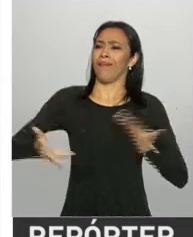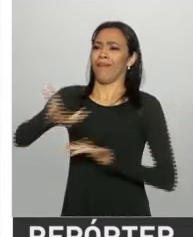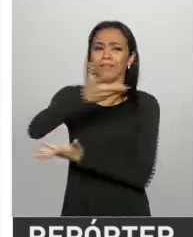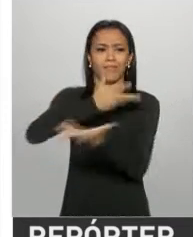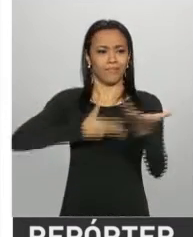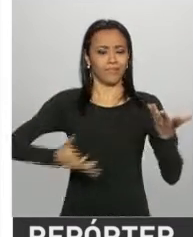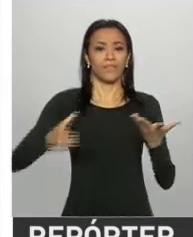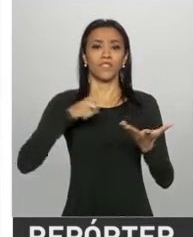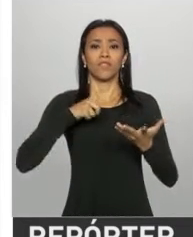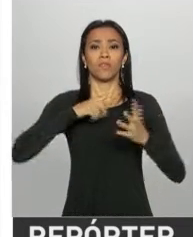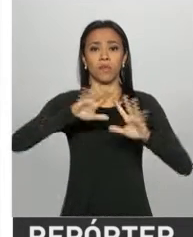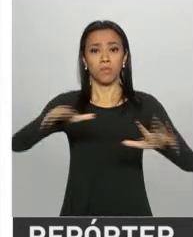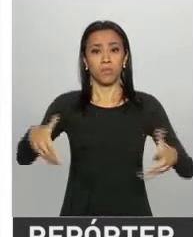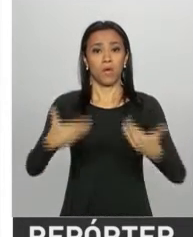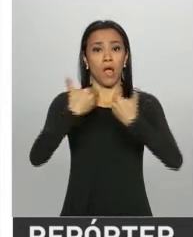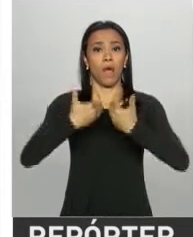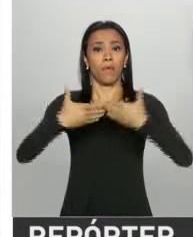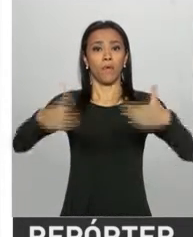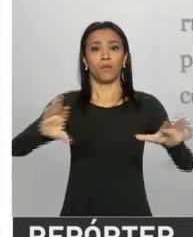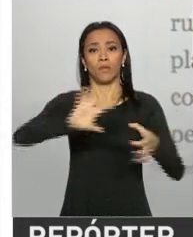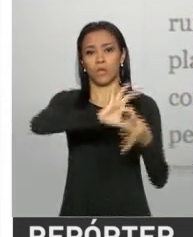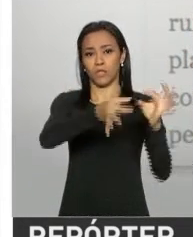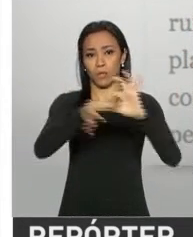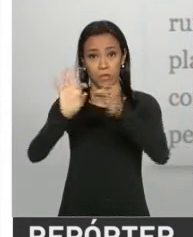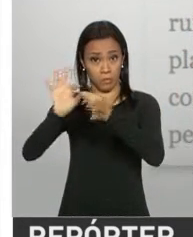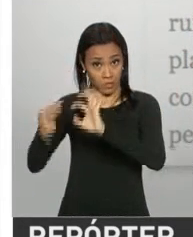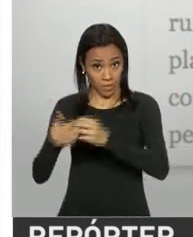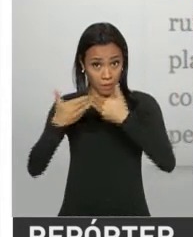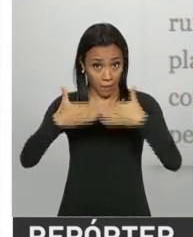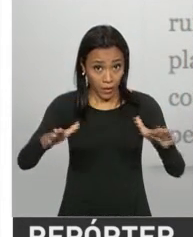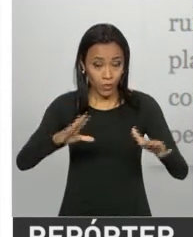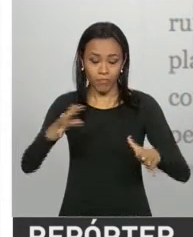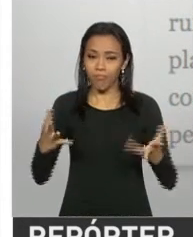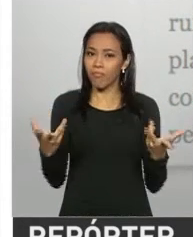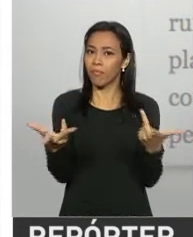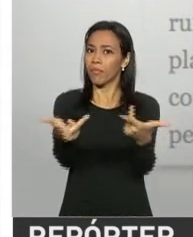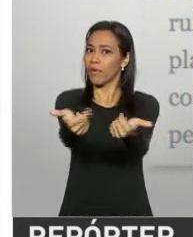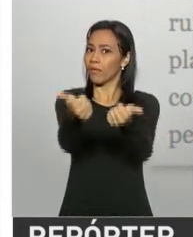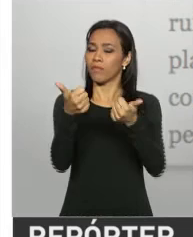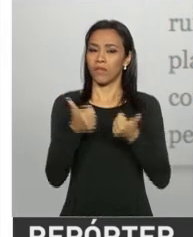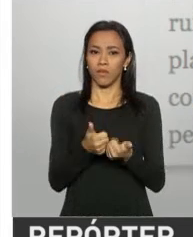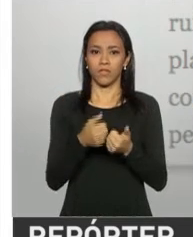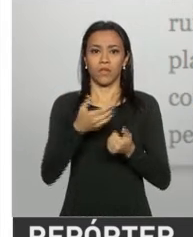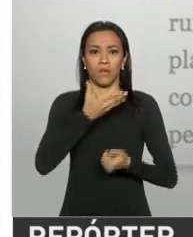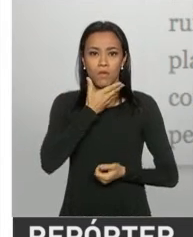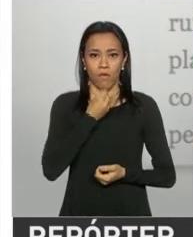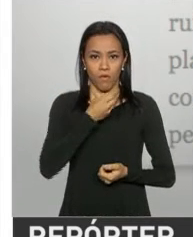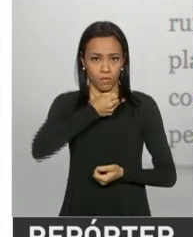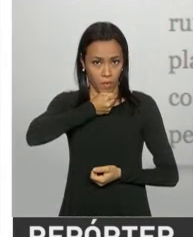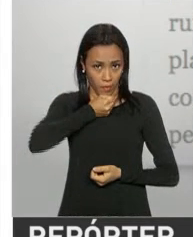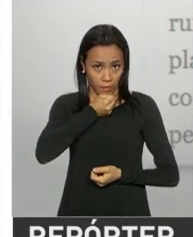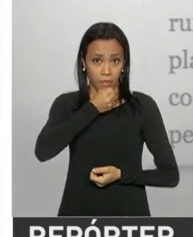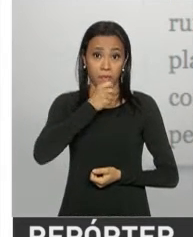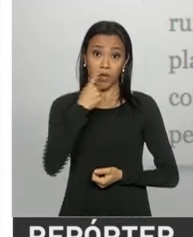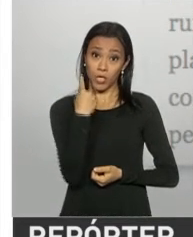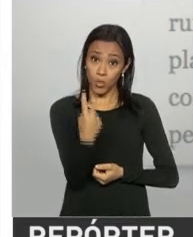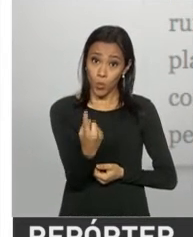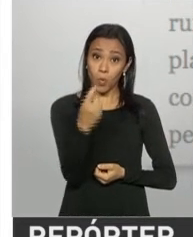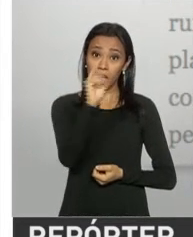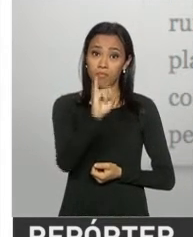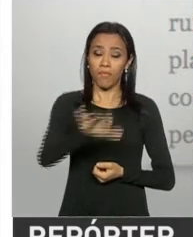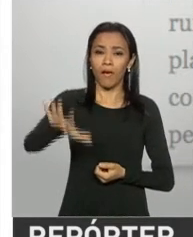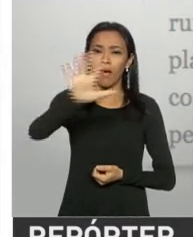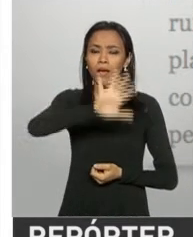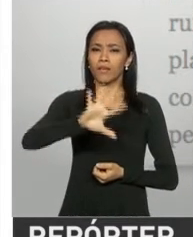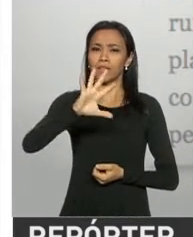uma cerimônia de abertura das olimpíadas maravilhosa o jornalista ele diz que manda imagens preferidas dele